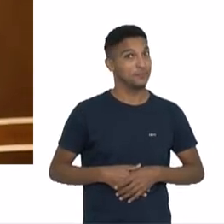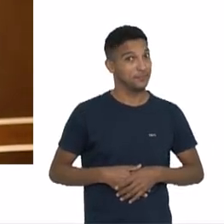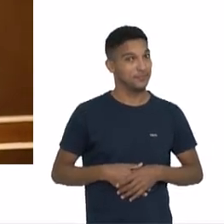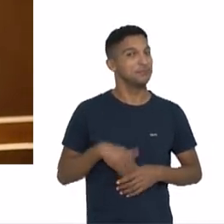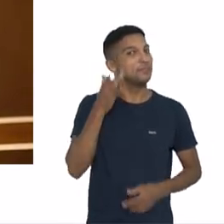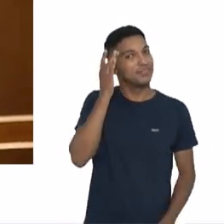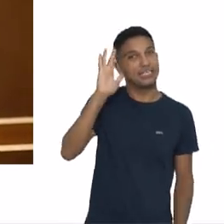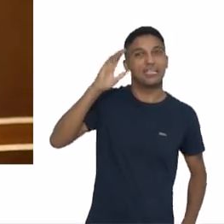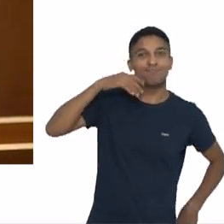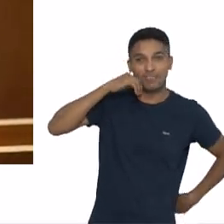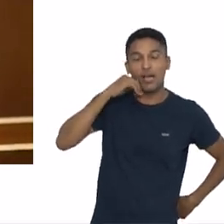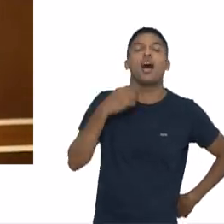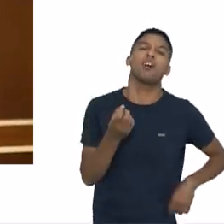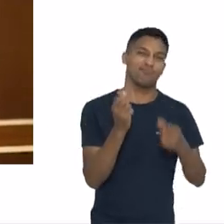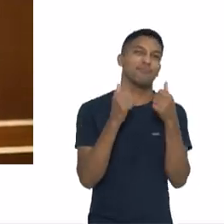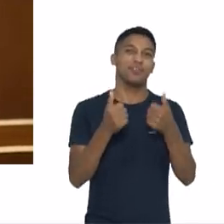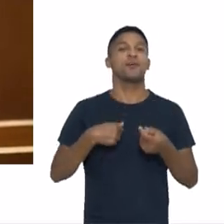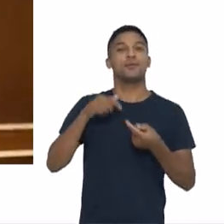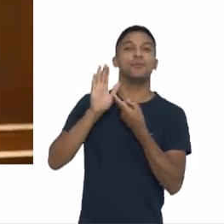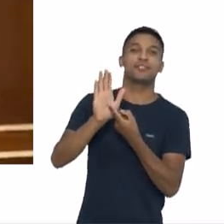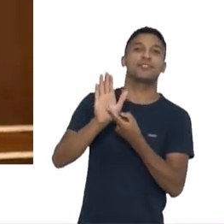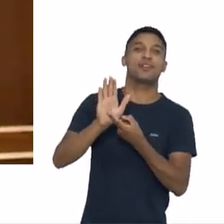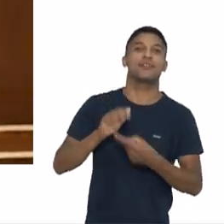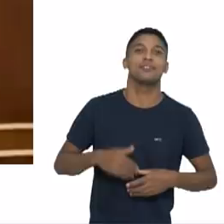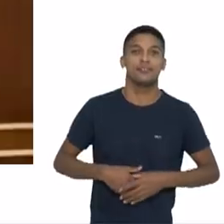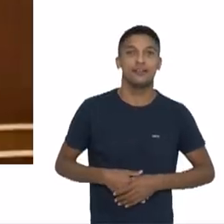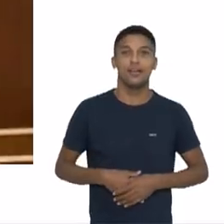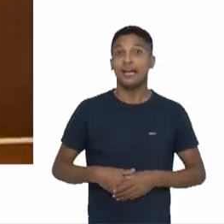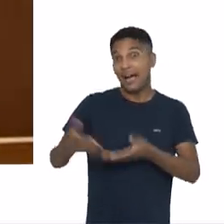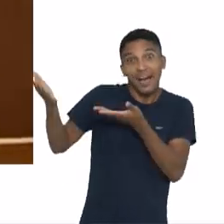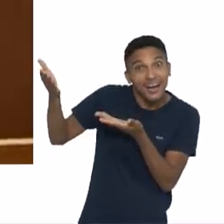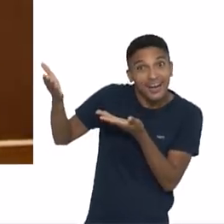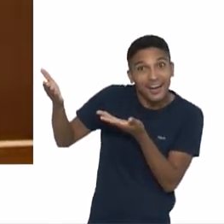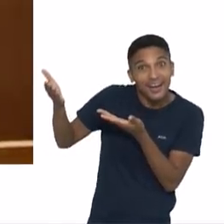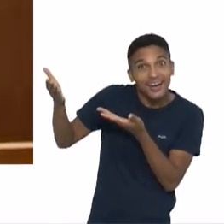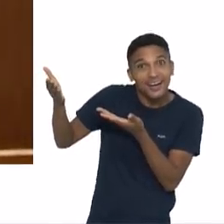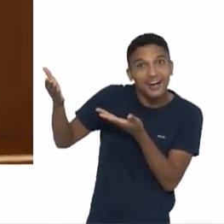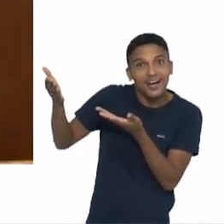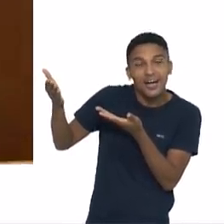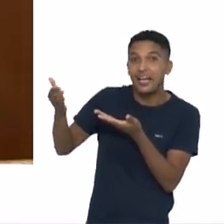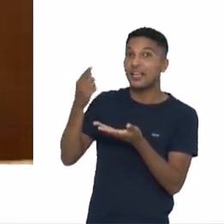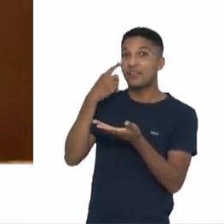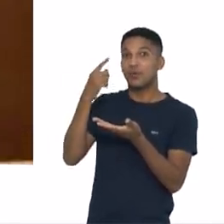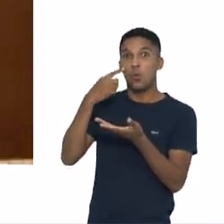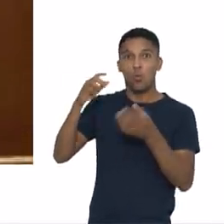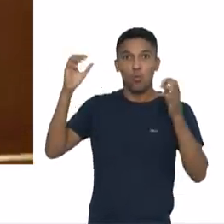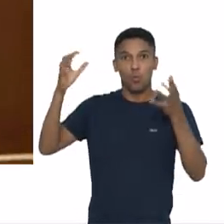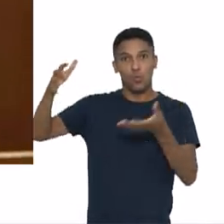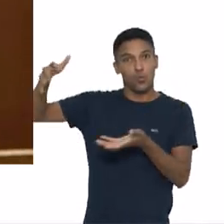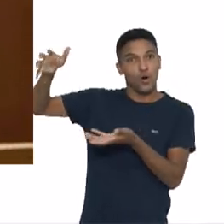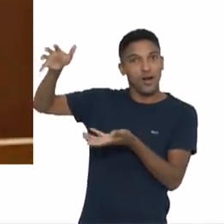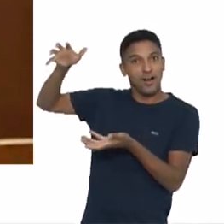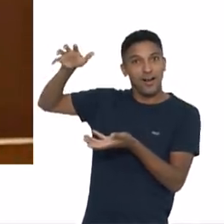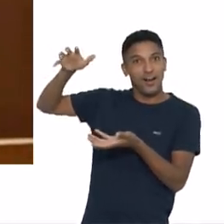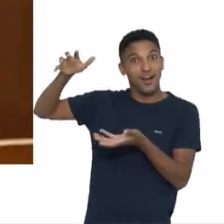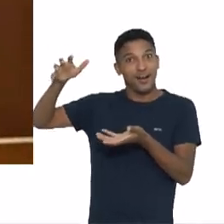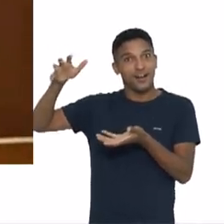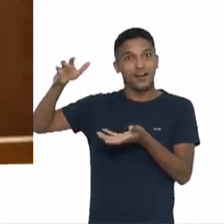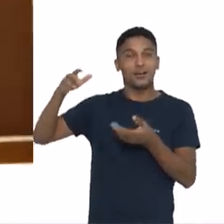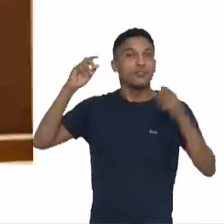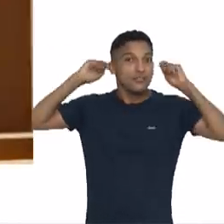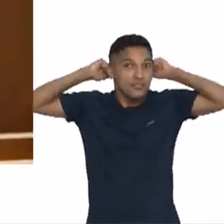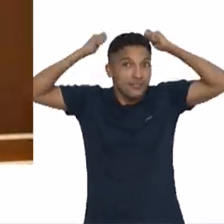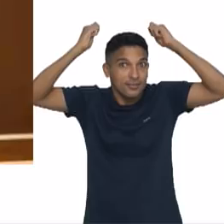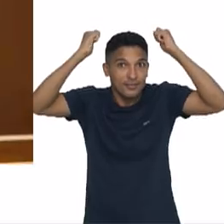Não sei. Ai, tá bom, vou mostrar, tá bom. Tcharam! Olha só como ficou. Deixa eu vestir ela